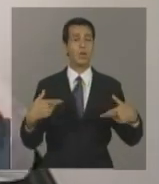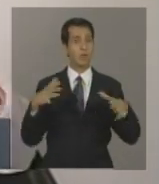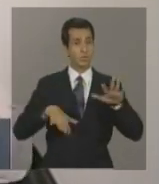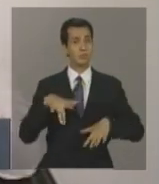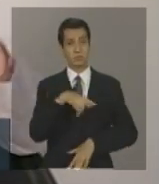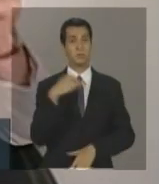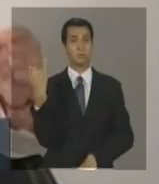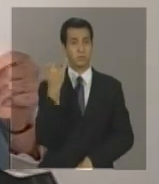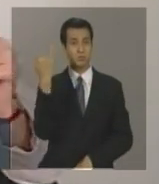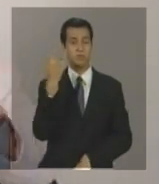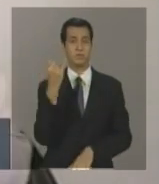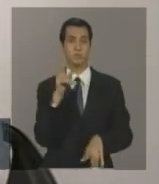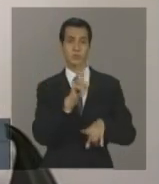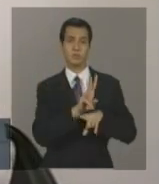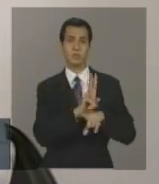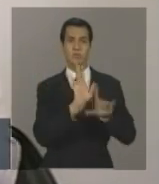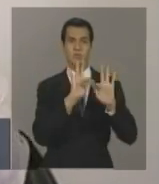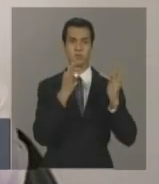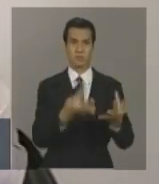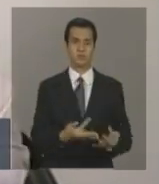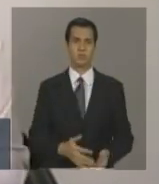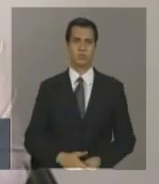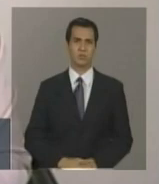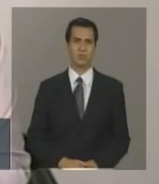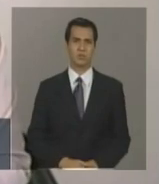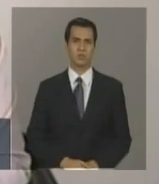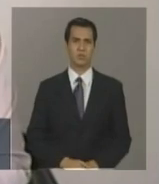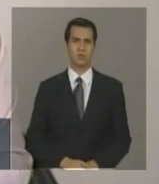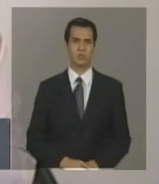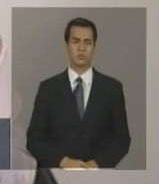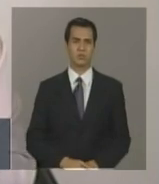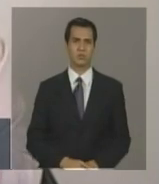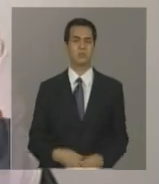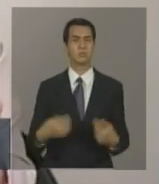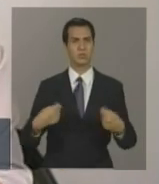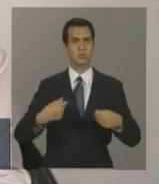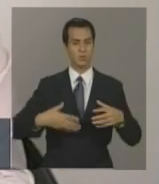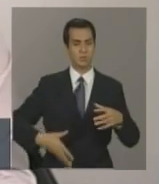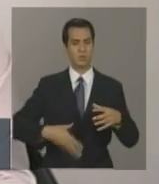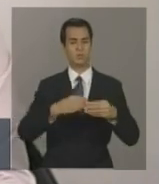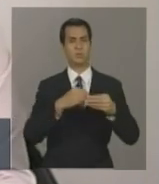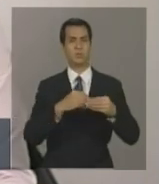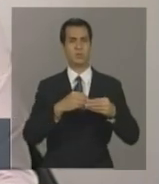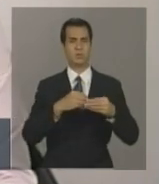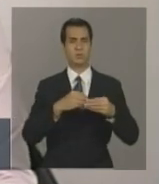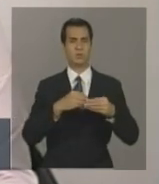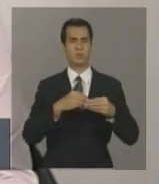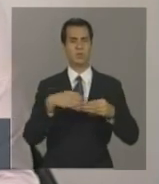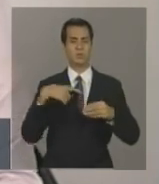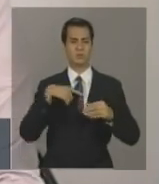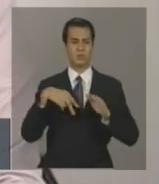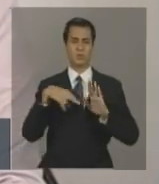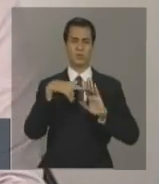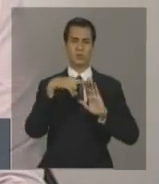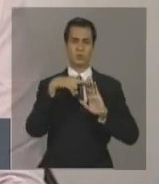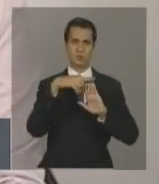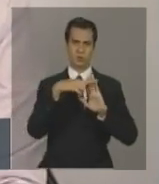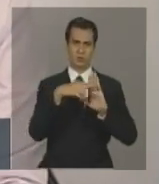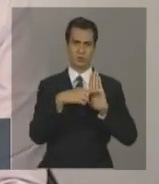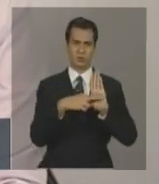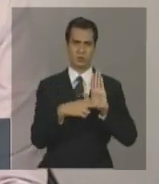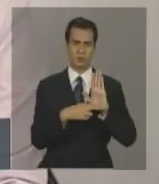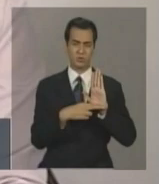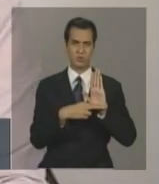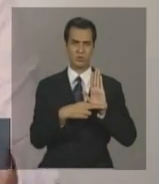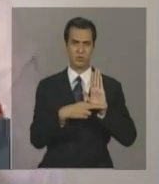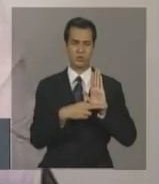de forma adicional e complementar, a normativa que está sendo estabelecida para